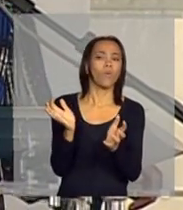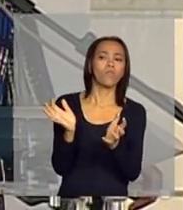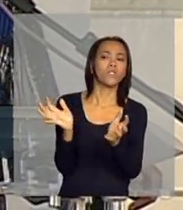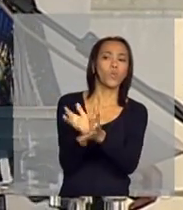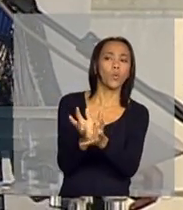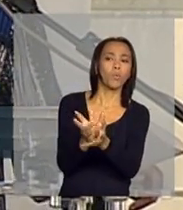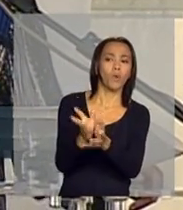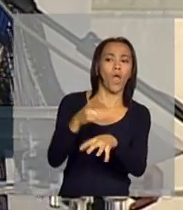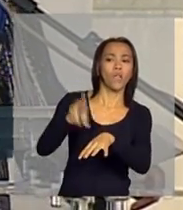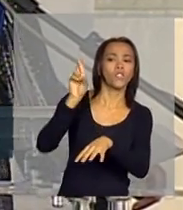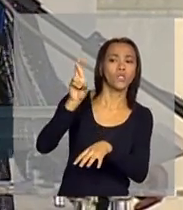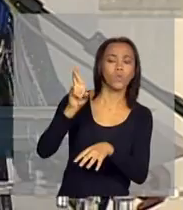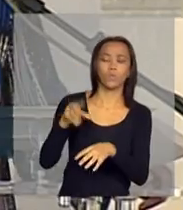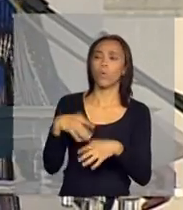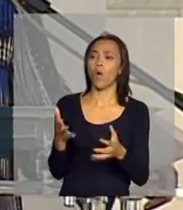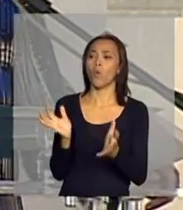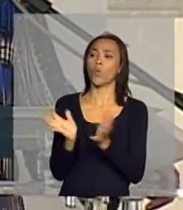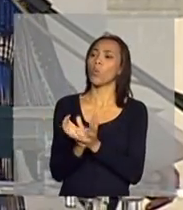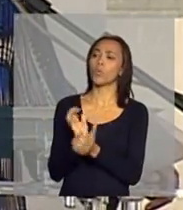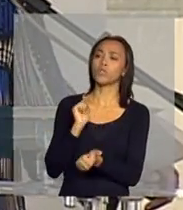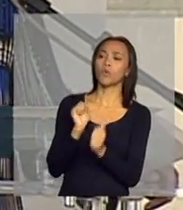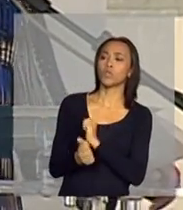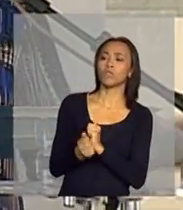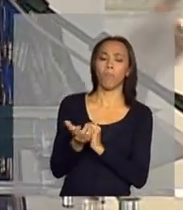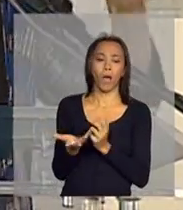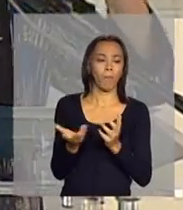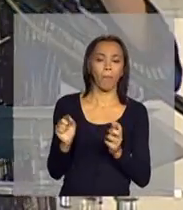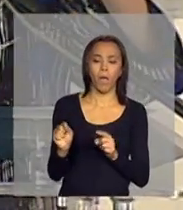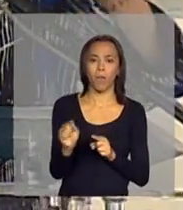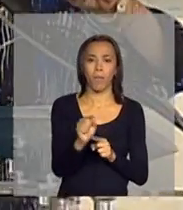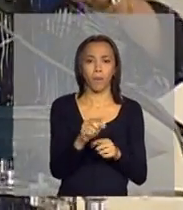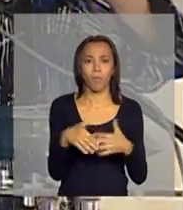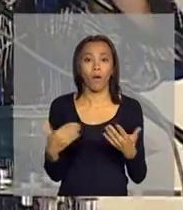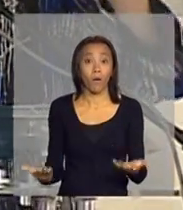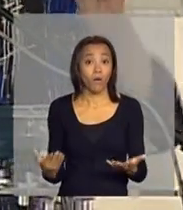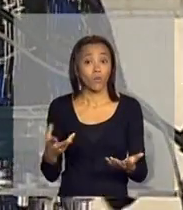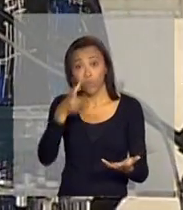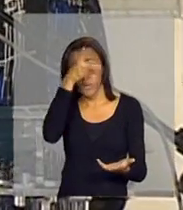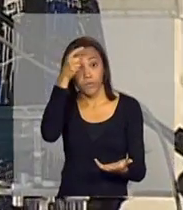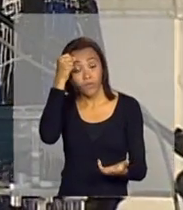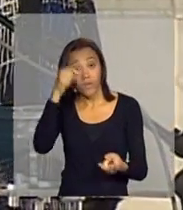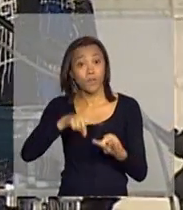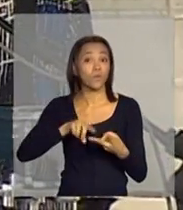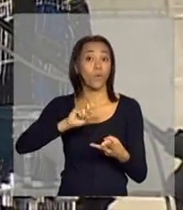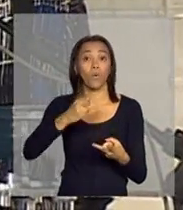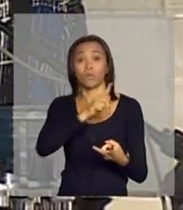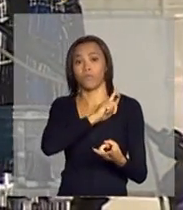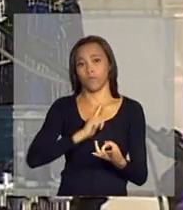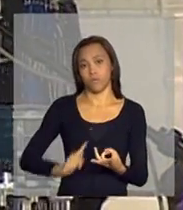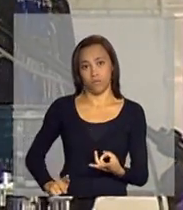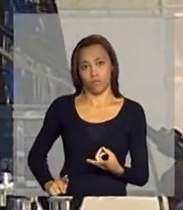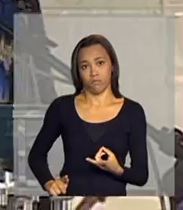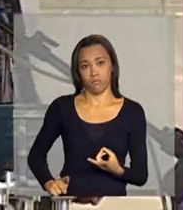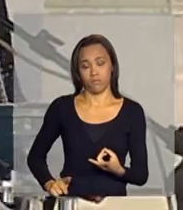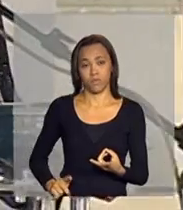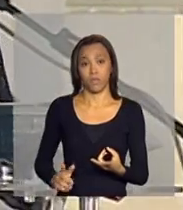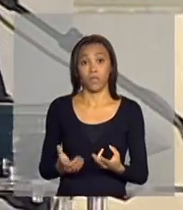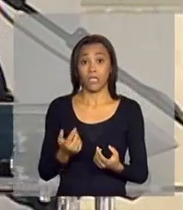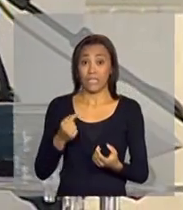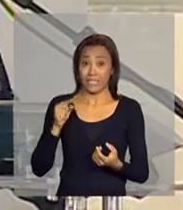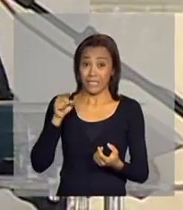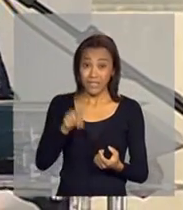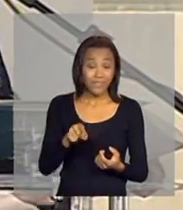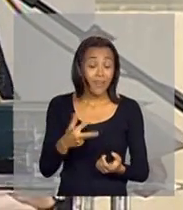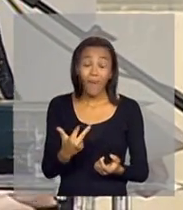religiosa, para a opção esportiva também, do prefeito ou do governador. Isso